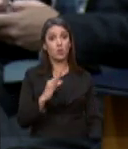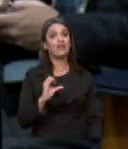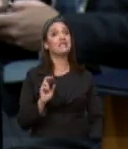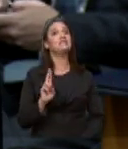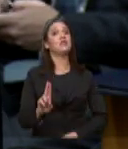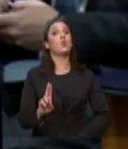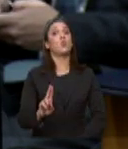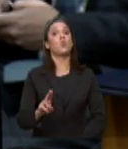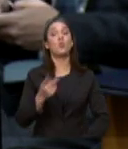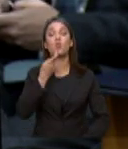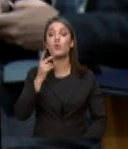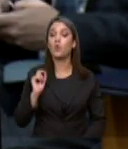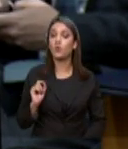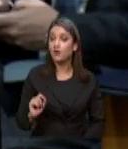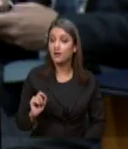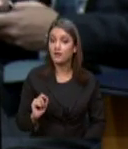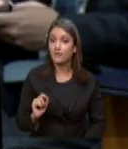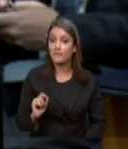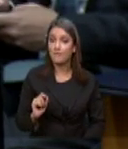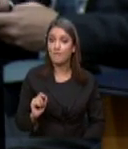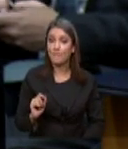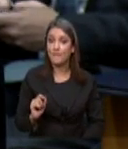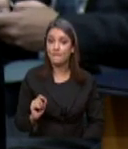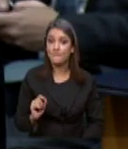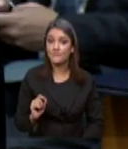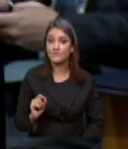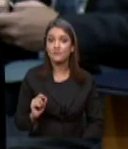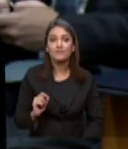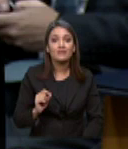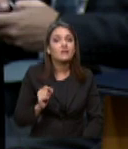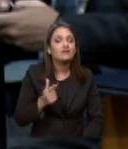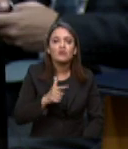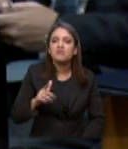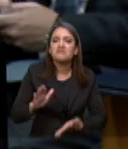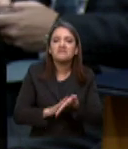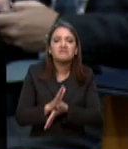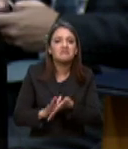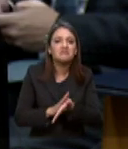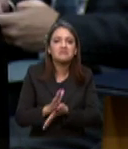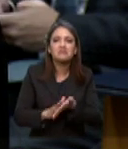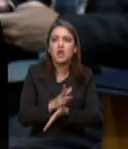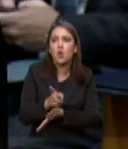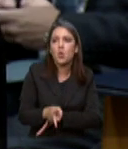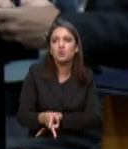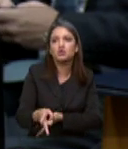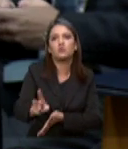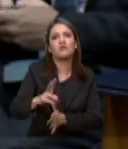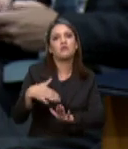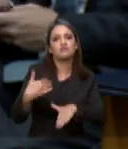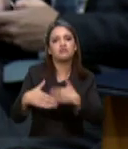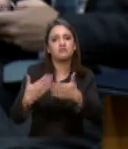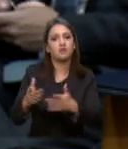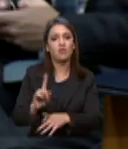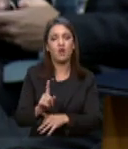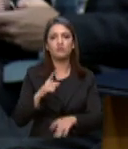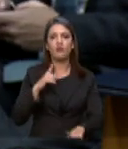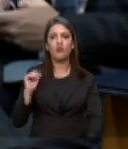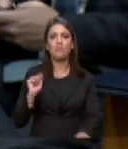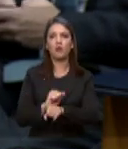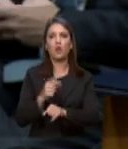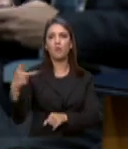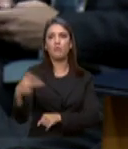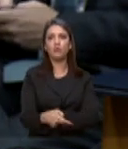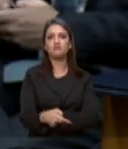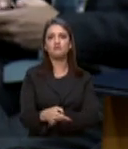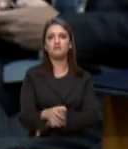somos nós que estamos dizendo, não houve qualquer evolução ou continuidade. Houve interrupção